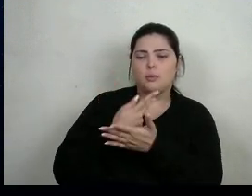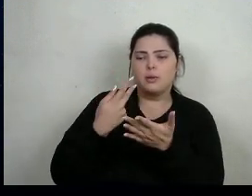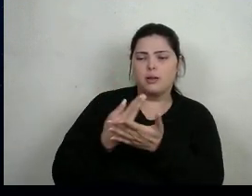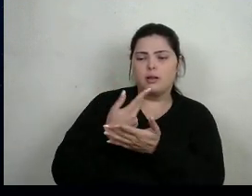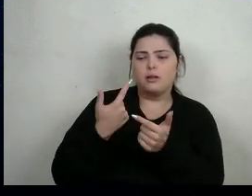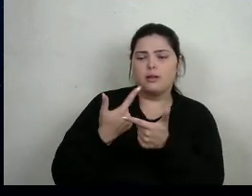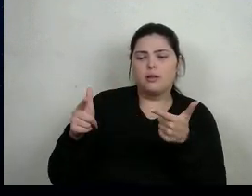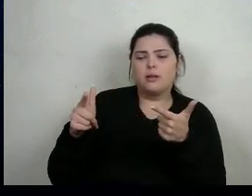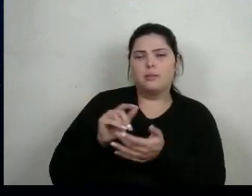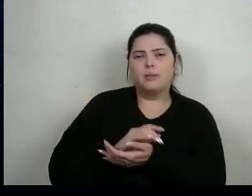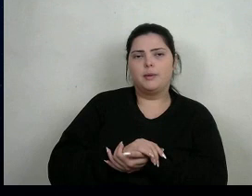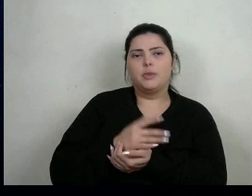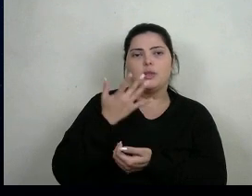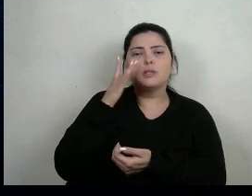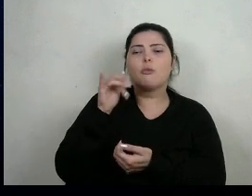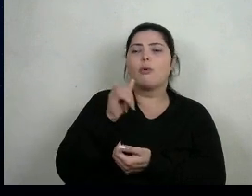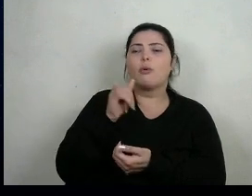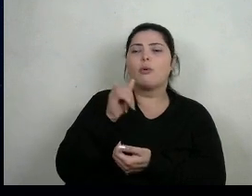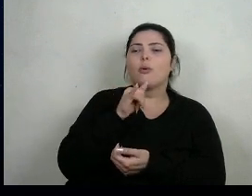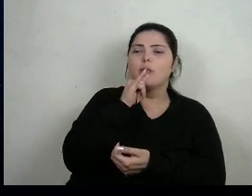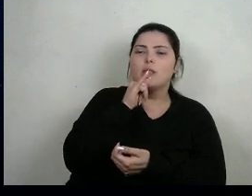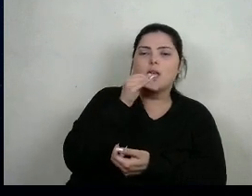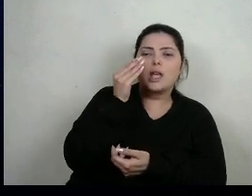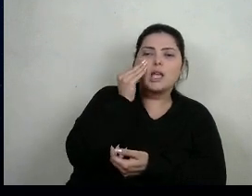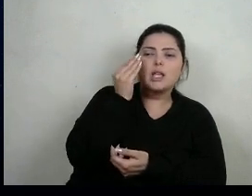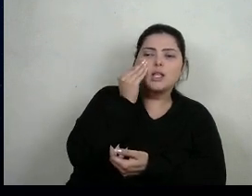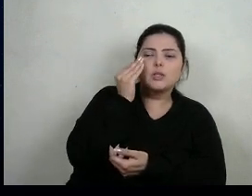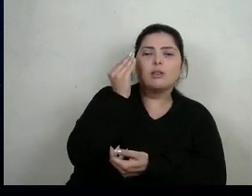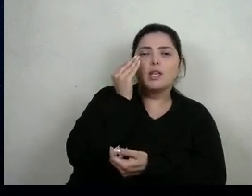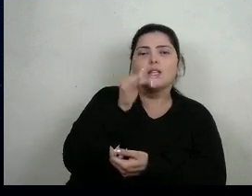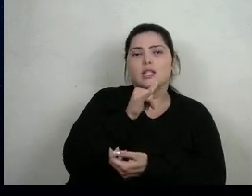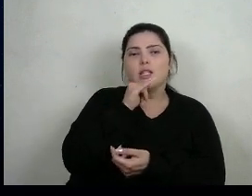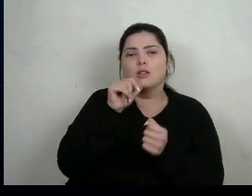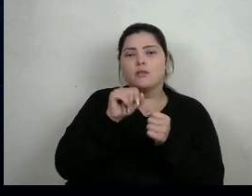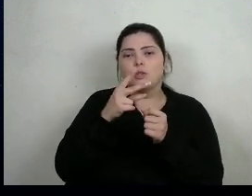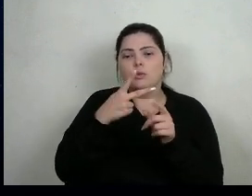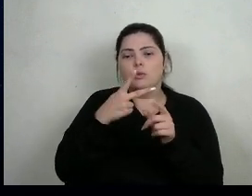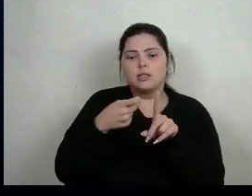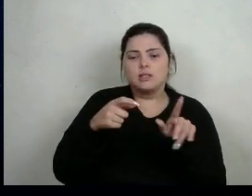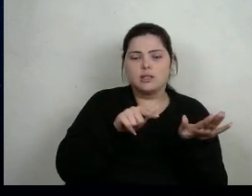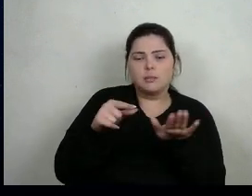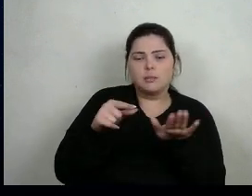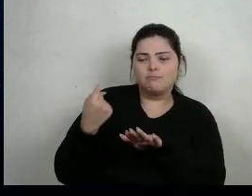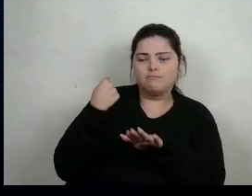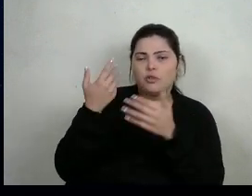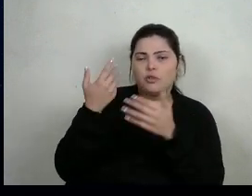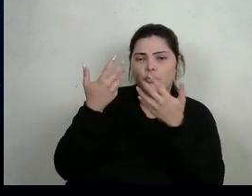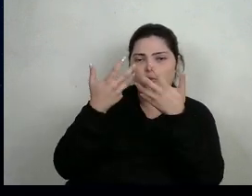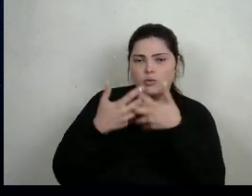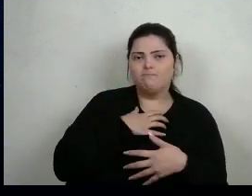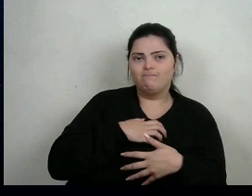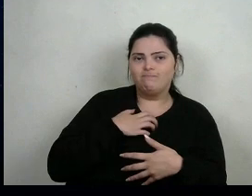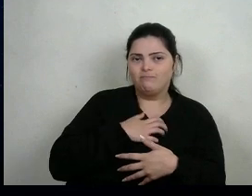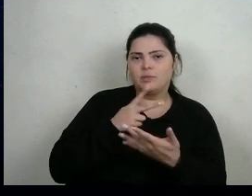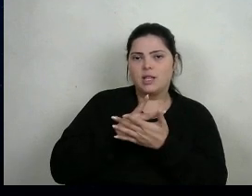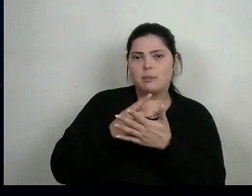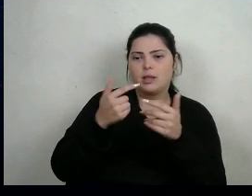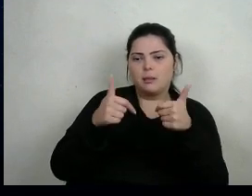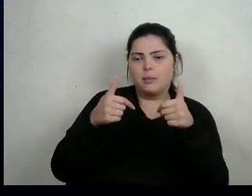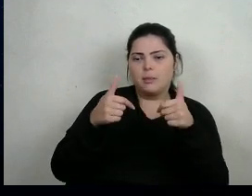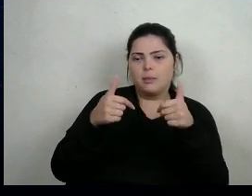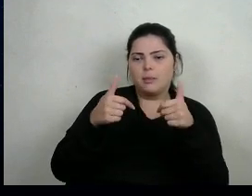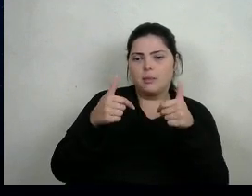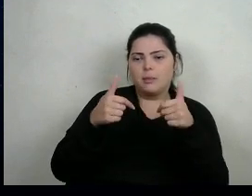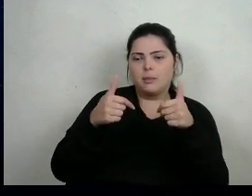o que eu tô testando e se aquele teste que eu fiz a duas semanas atrás Serviu de alguma coisa ou não a sensação que estou sempre jogando meu trabalho fora